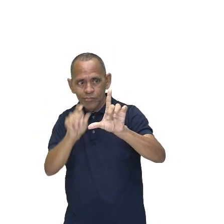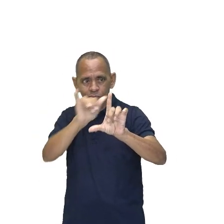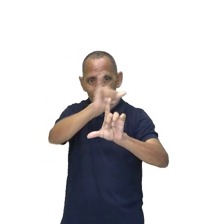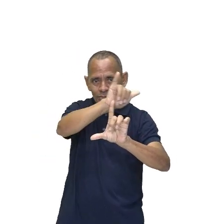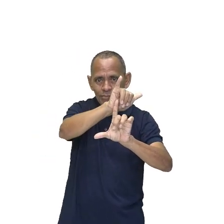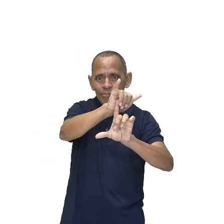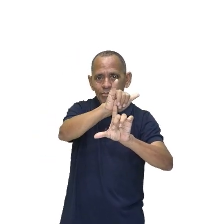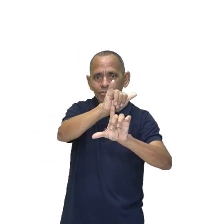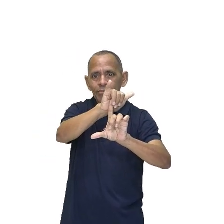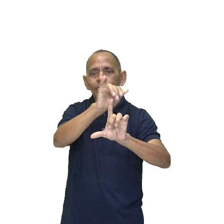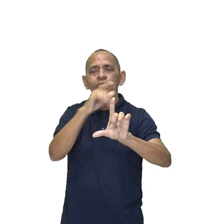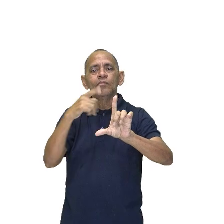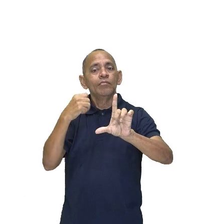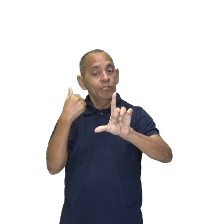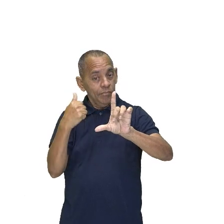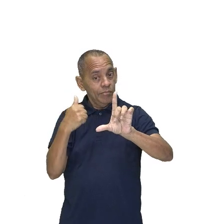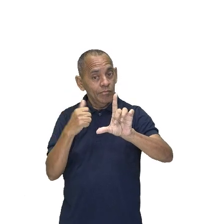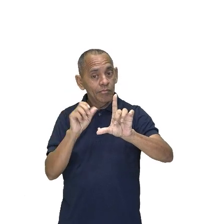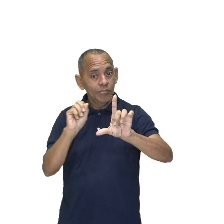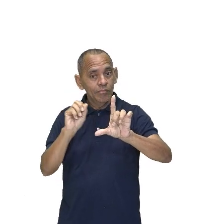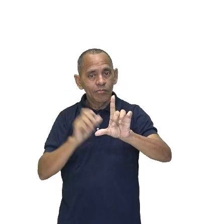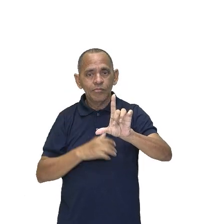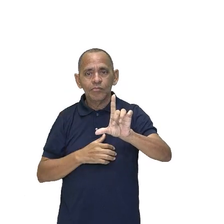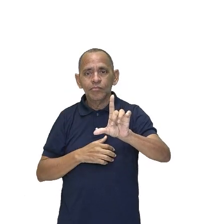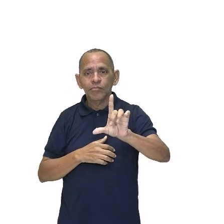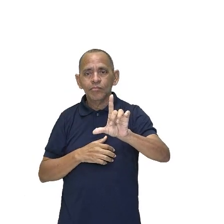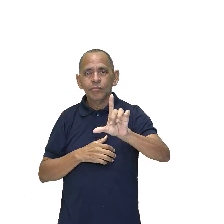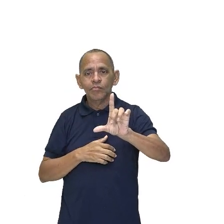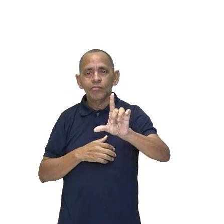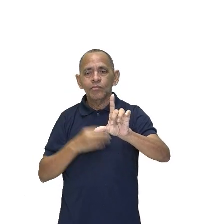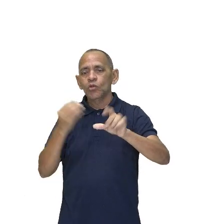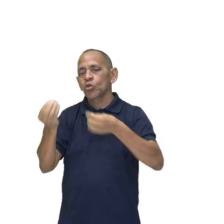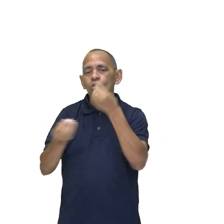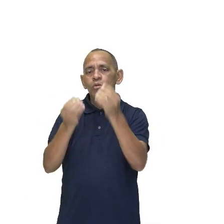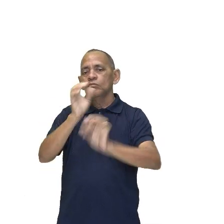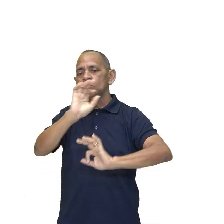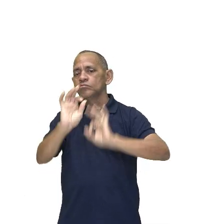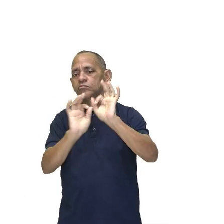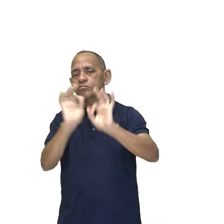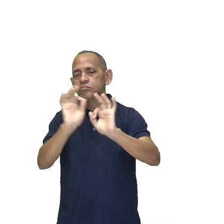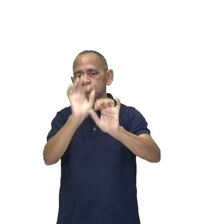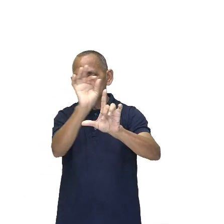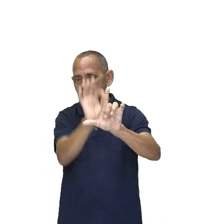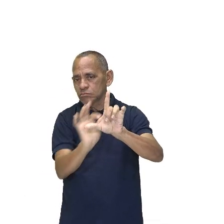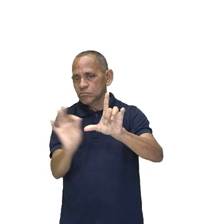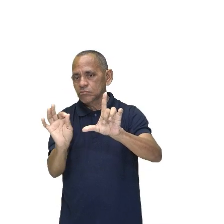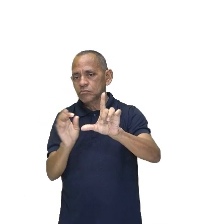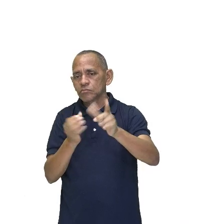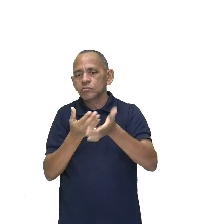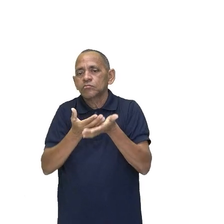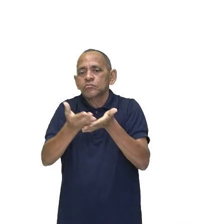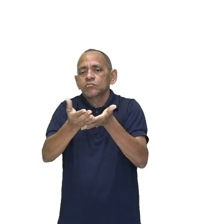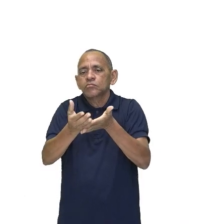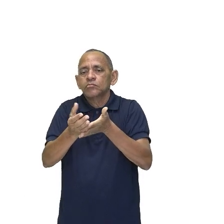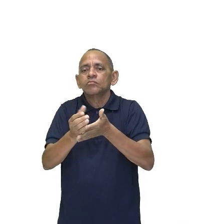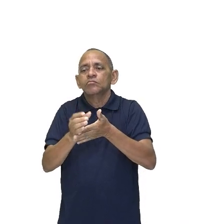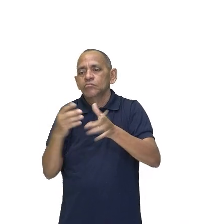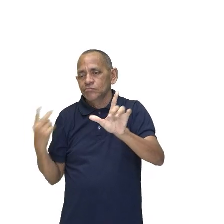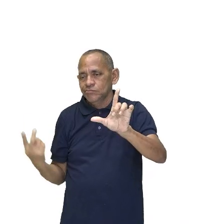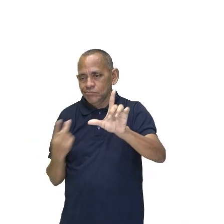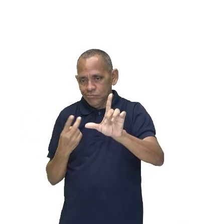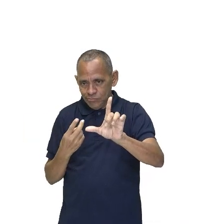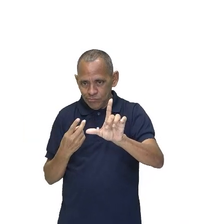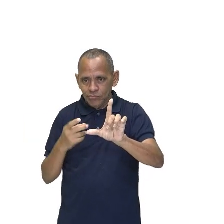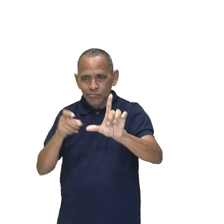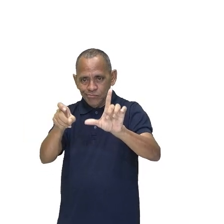deixar pausado aí, ó, nós iremos construir como? Começando sempre pelo valor de x, tá?